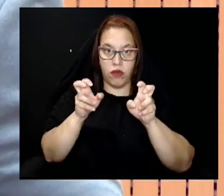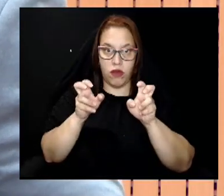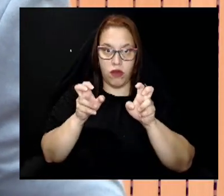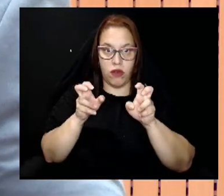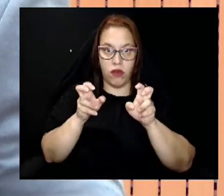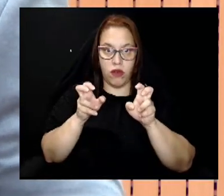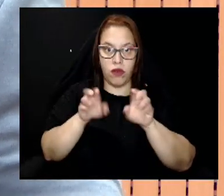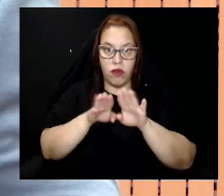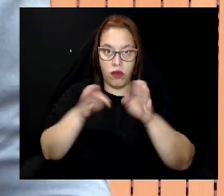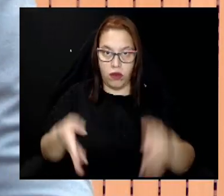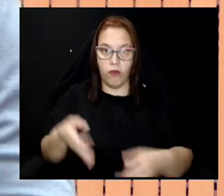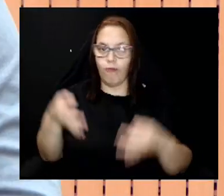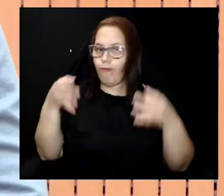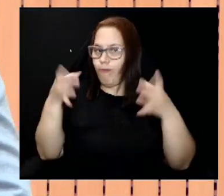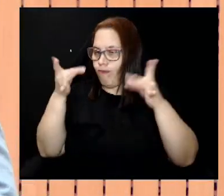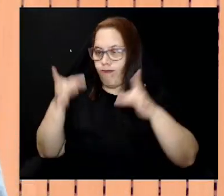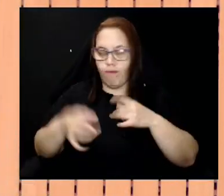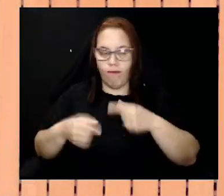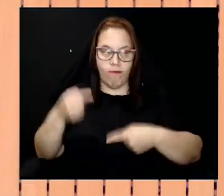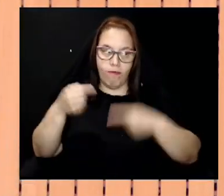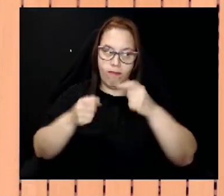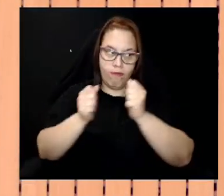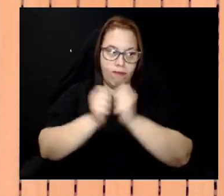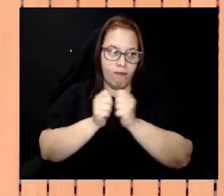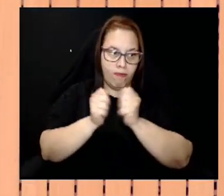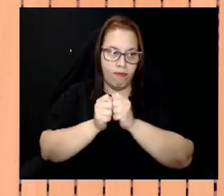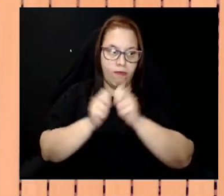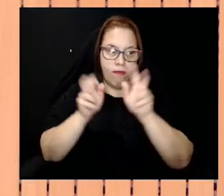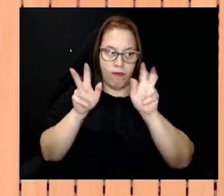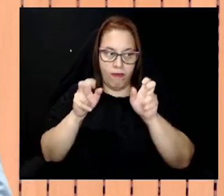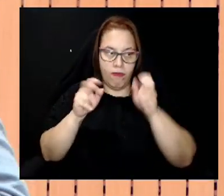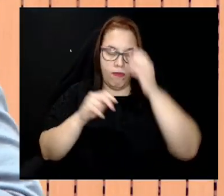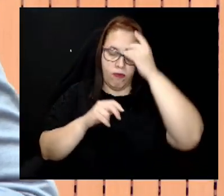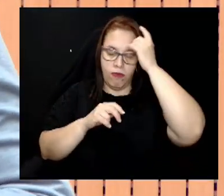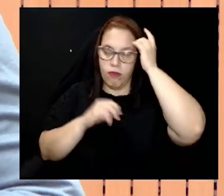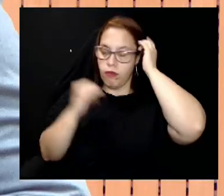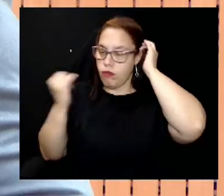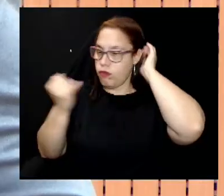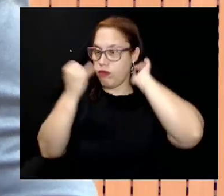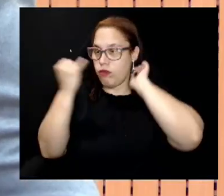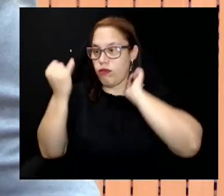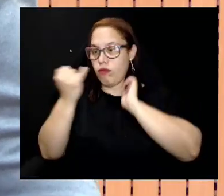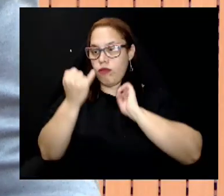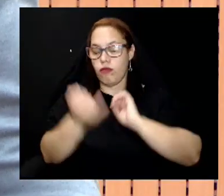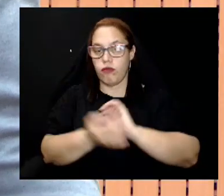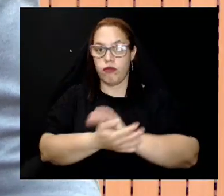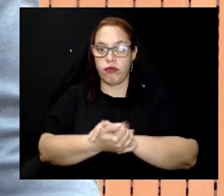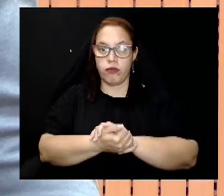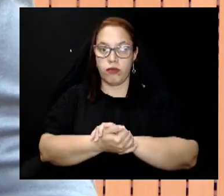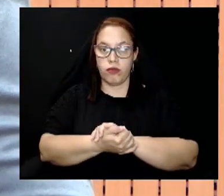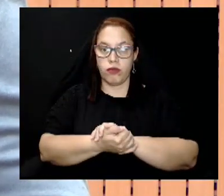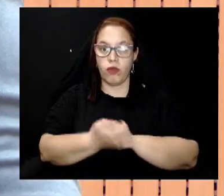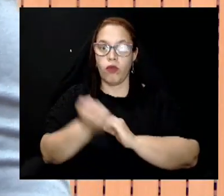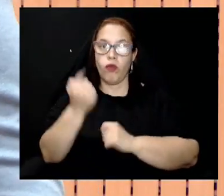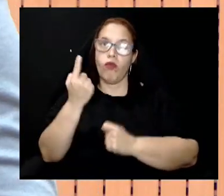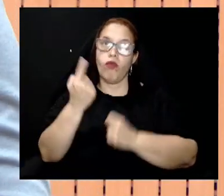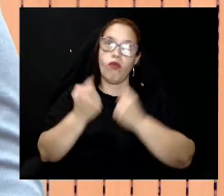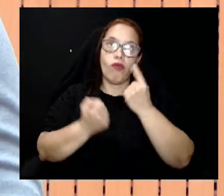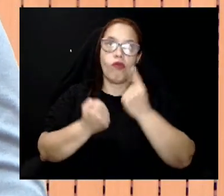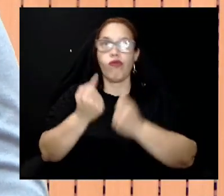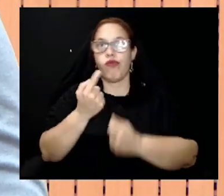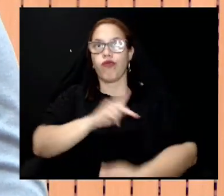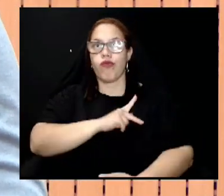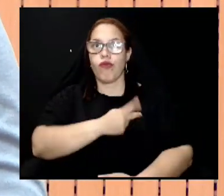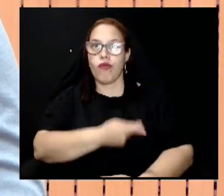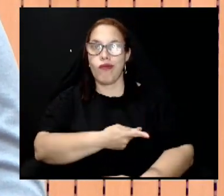experts aqui para discutirmos juntos esse tema que é bastante importante, apesar de raro, né, Paulo? Então, acho que você comentou